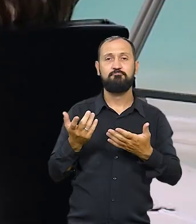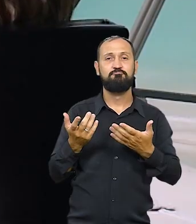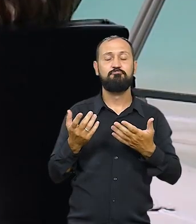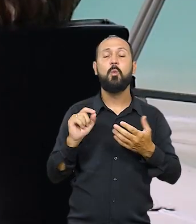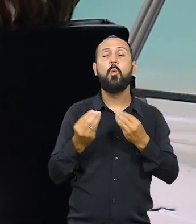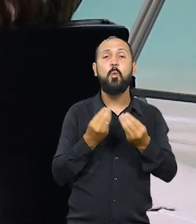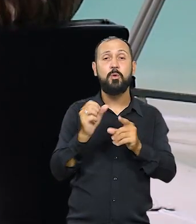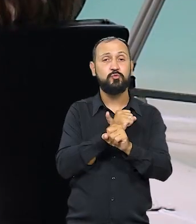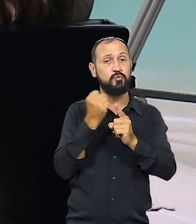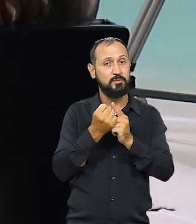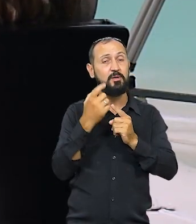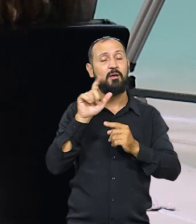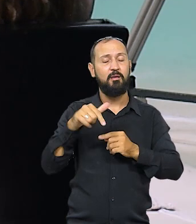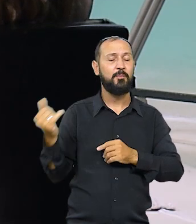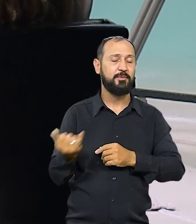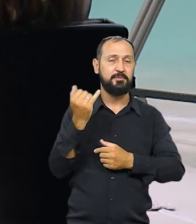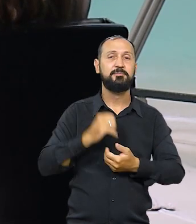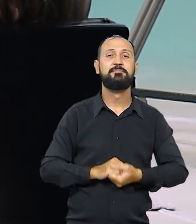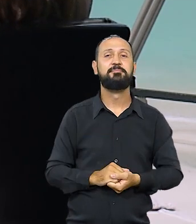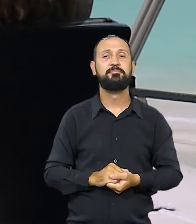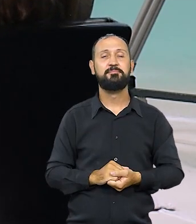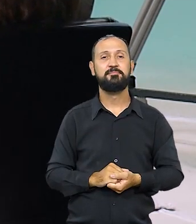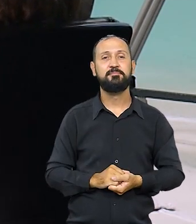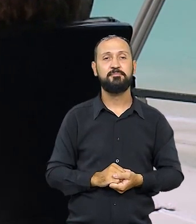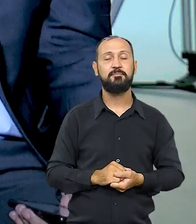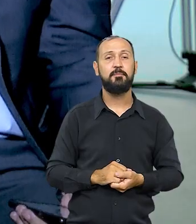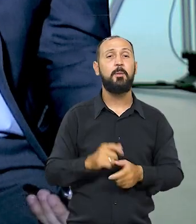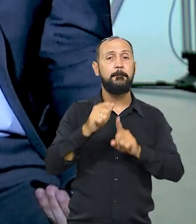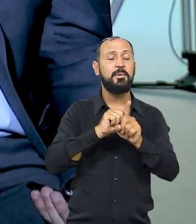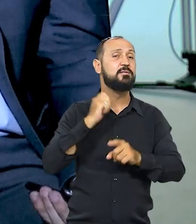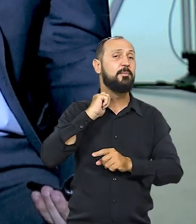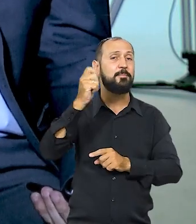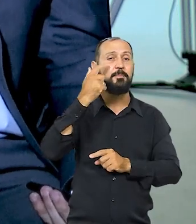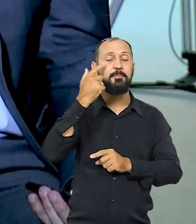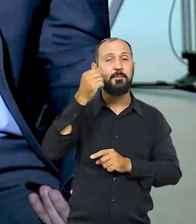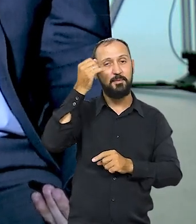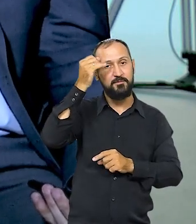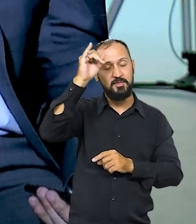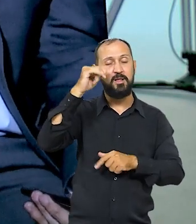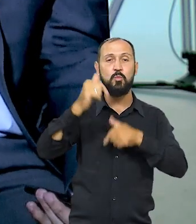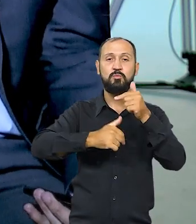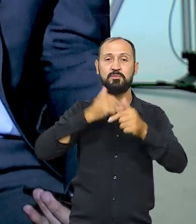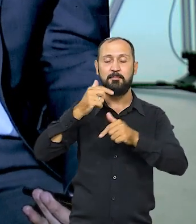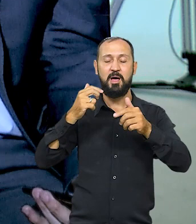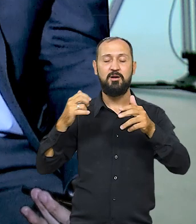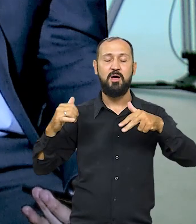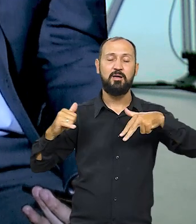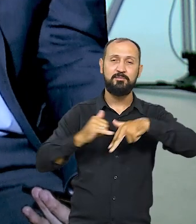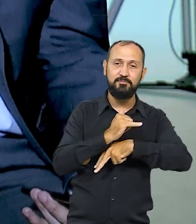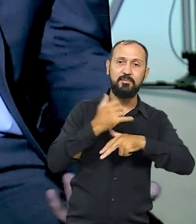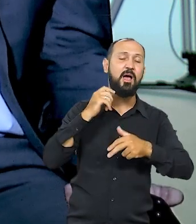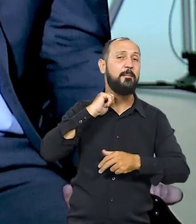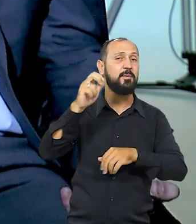seja como sociedade civil, é de extrema importância. Abril é dedicado à prevenção dos acidentes